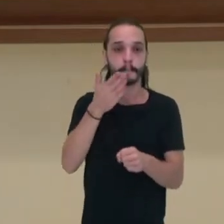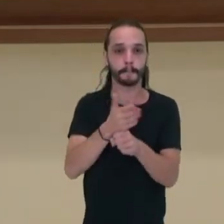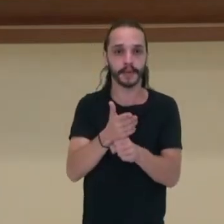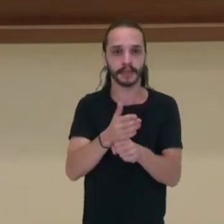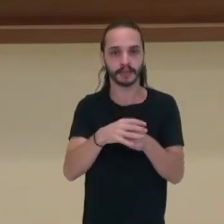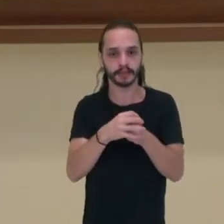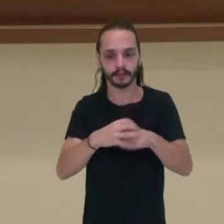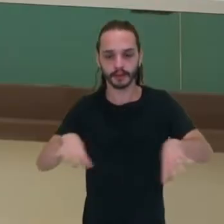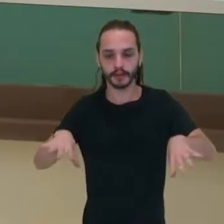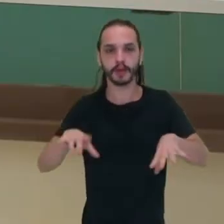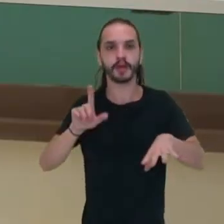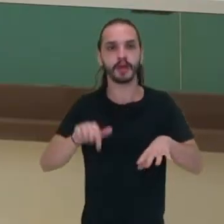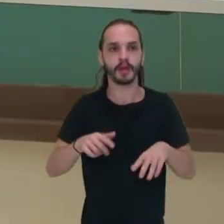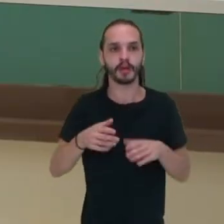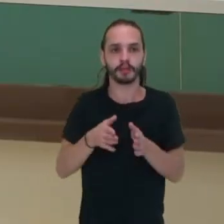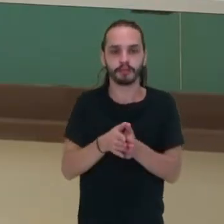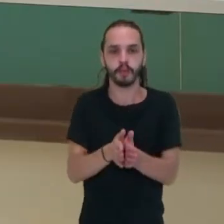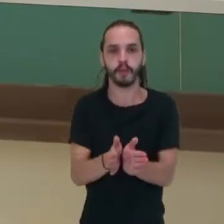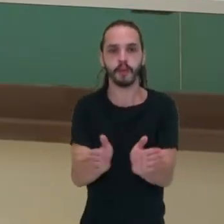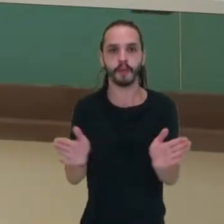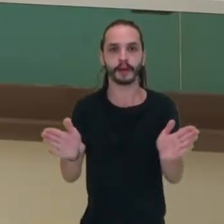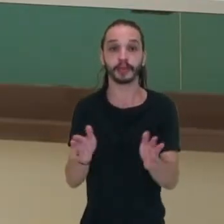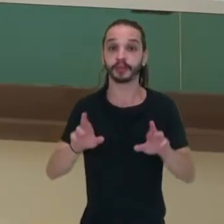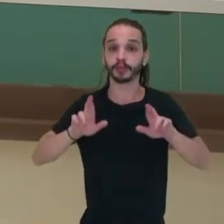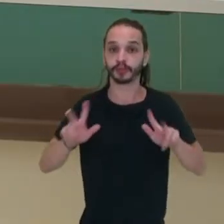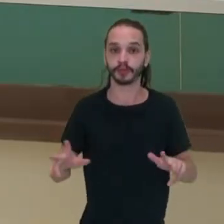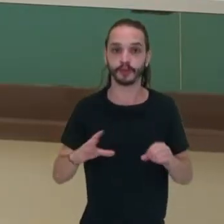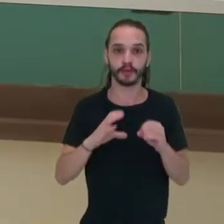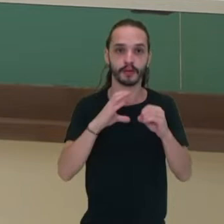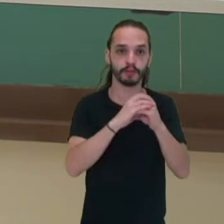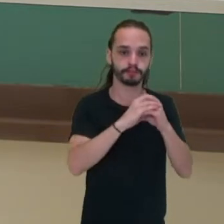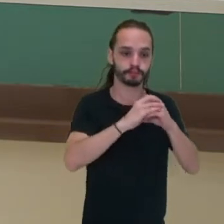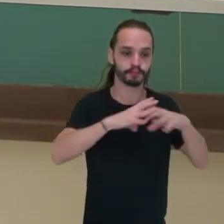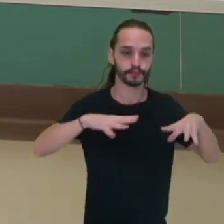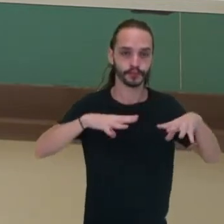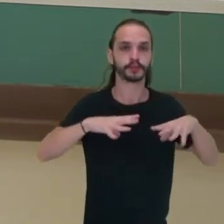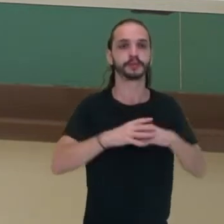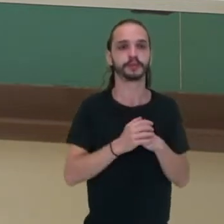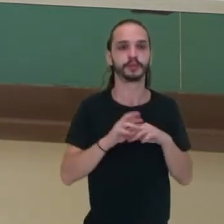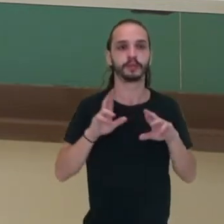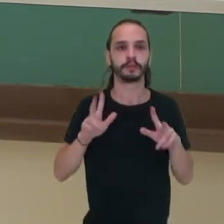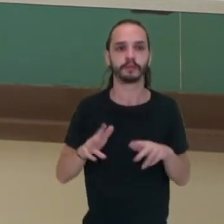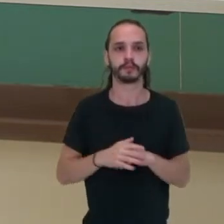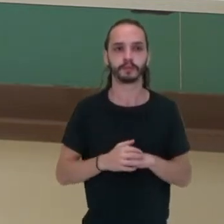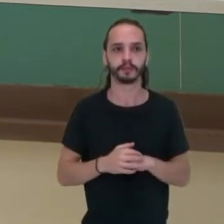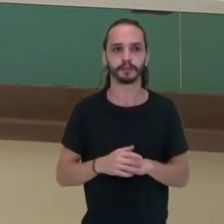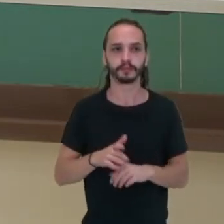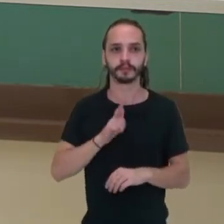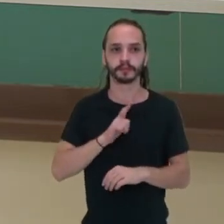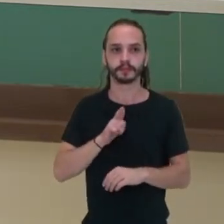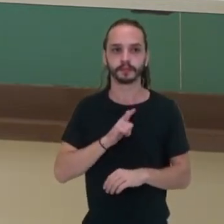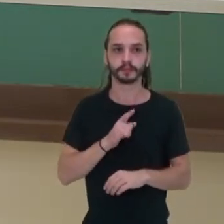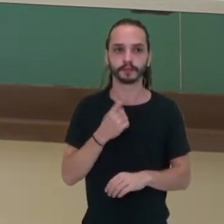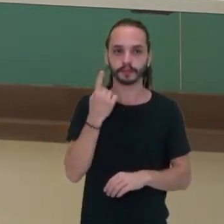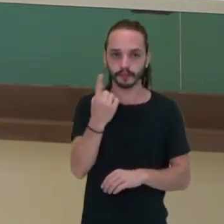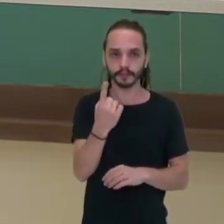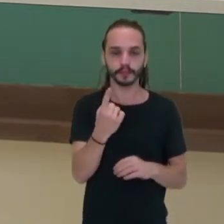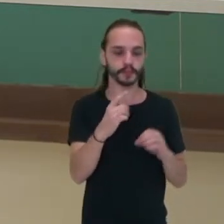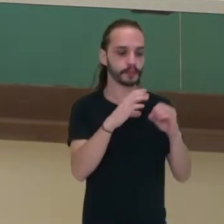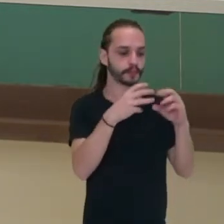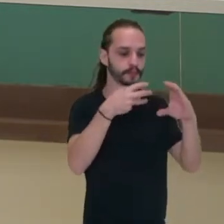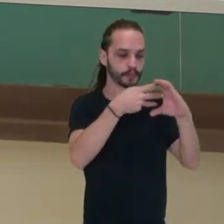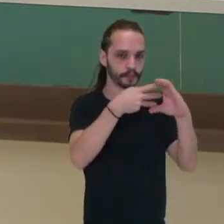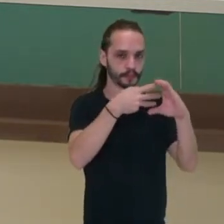celular equacional, diferente da meiose, que é reducional. Uma célula diploide só vai formar apenas